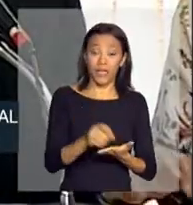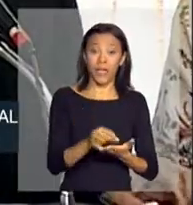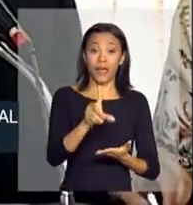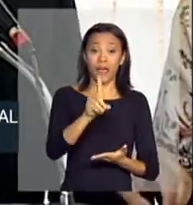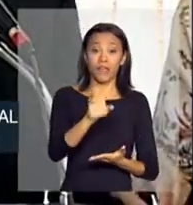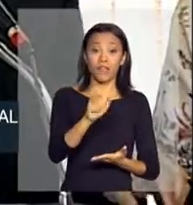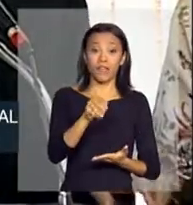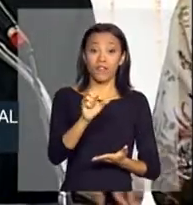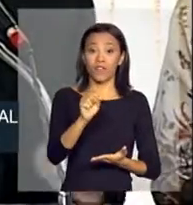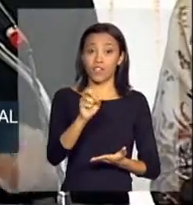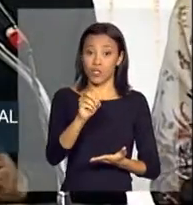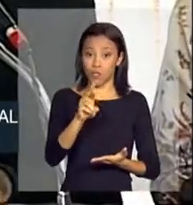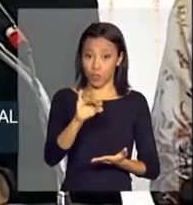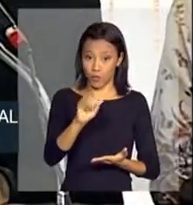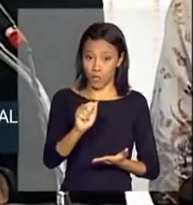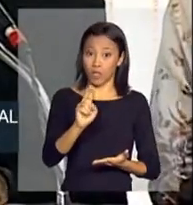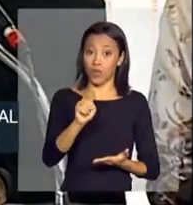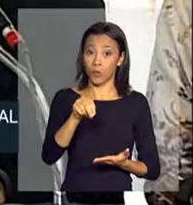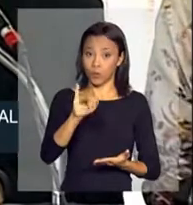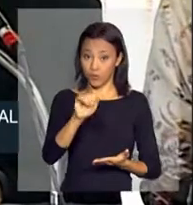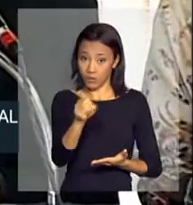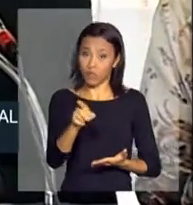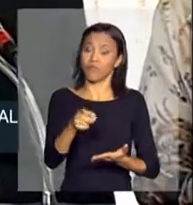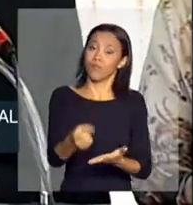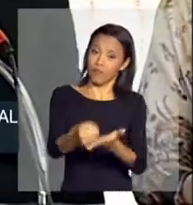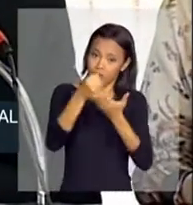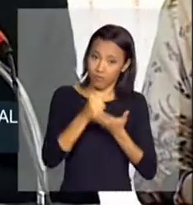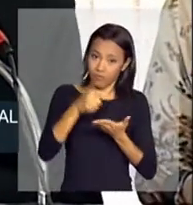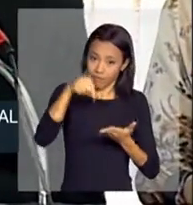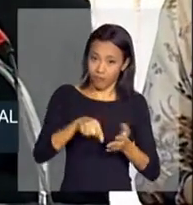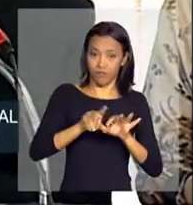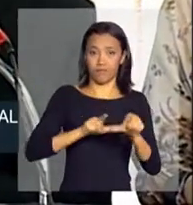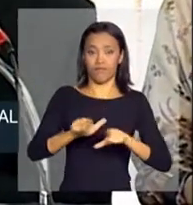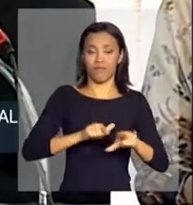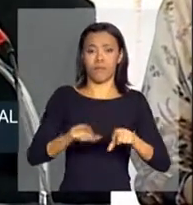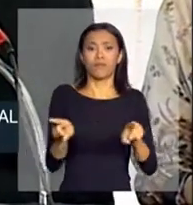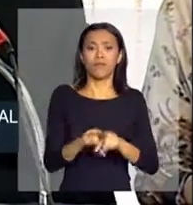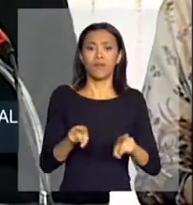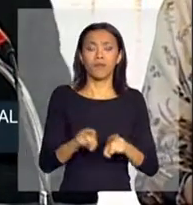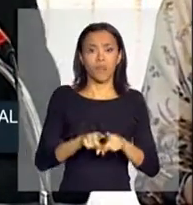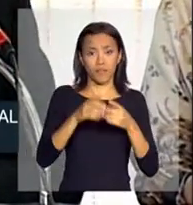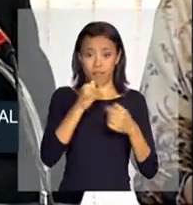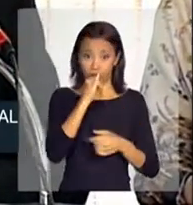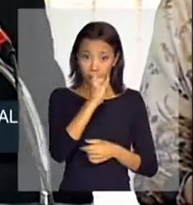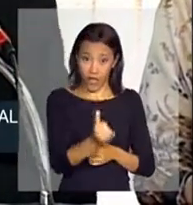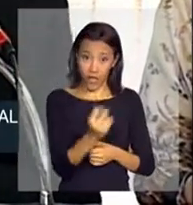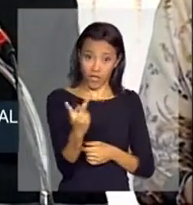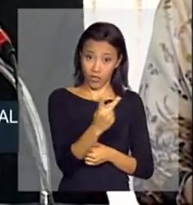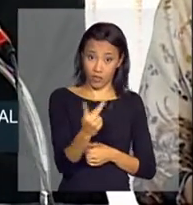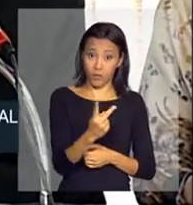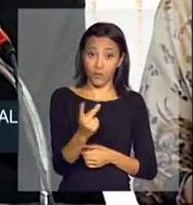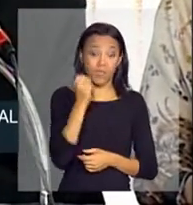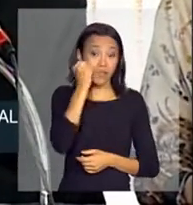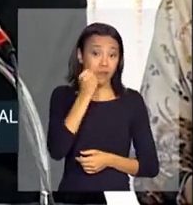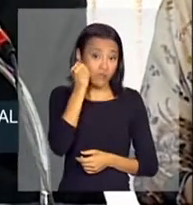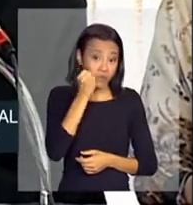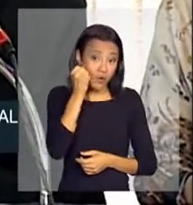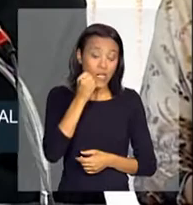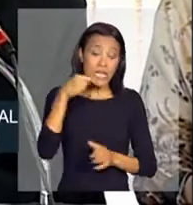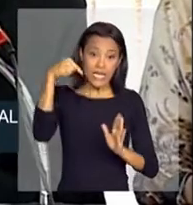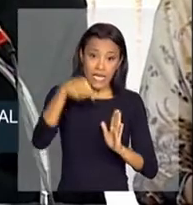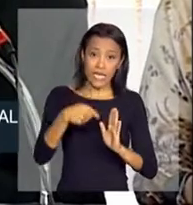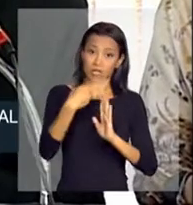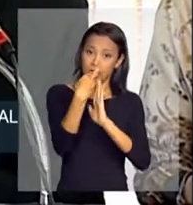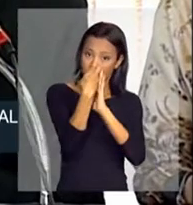presta a esse plano também quero dizer Senadora Lídice da Mata Senadora Vanessa Grazziotin que esse